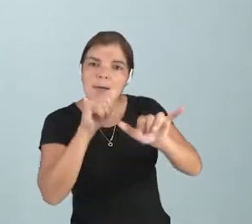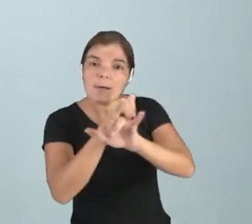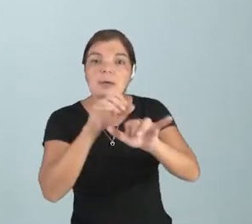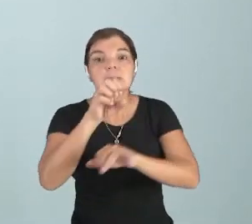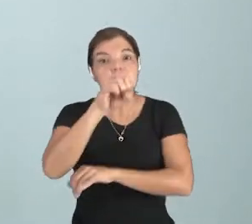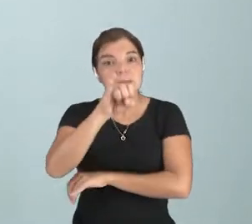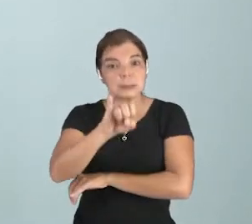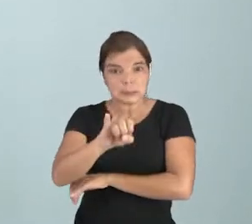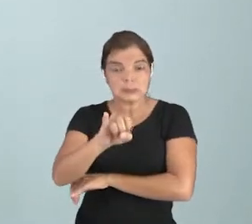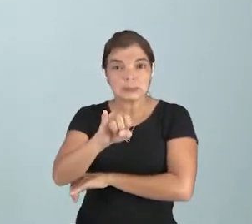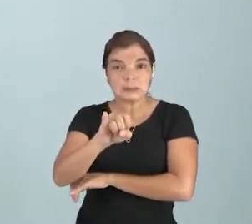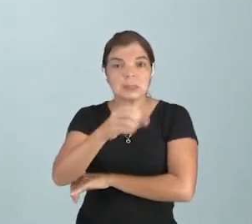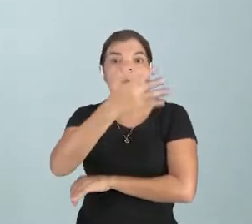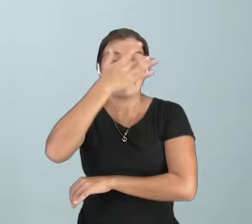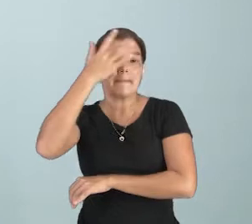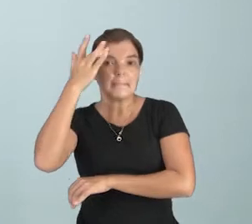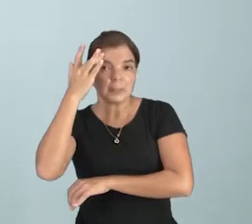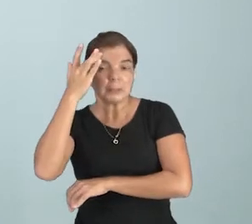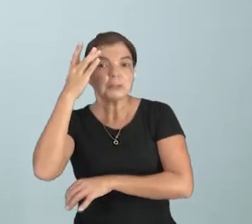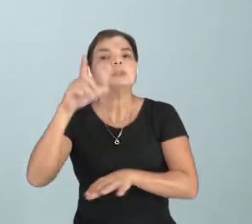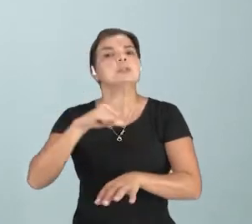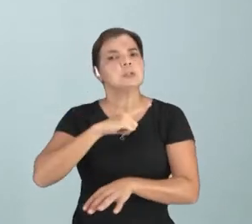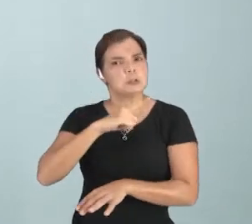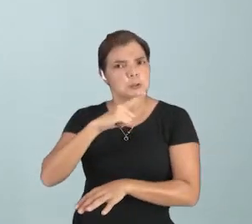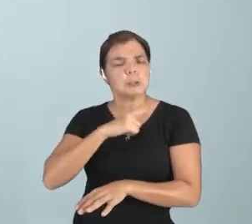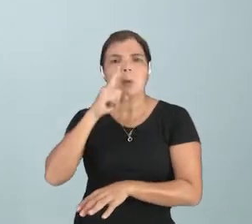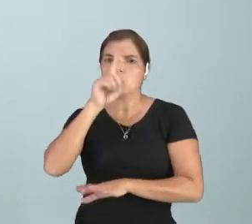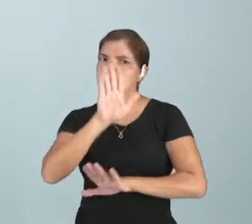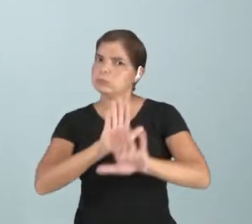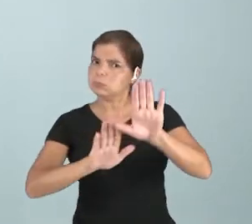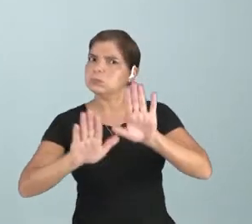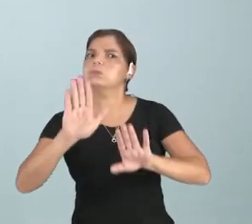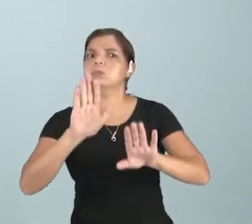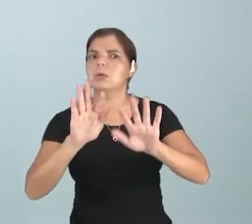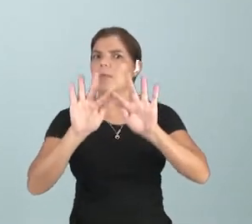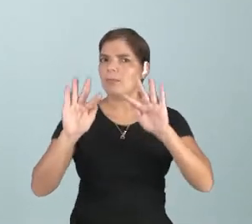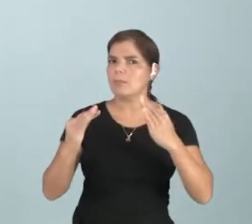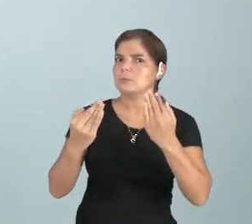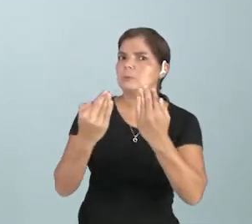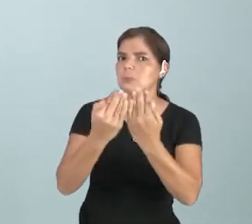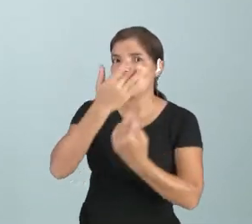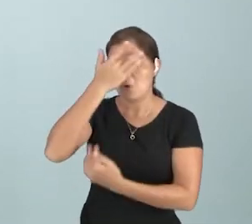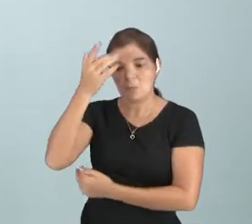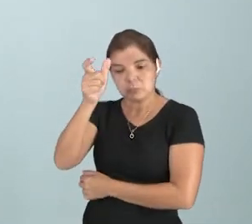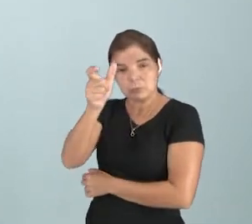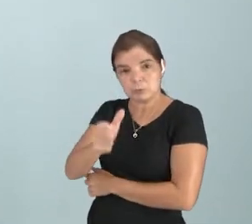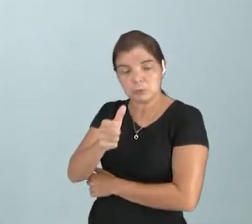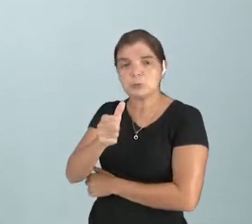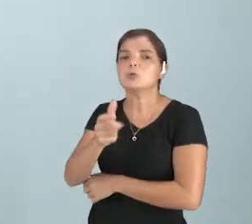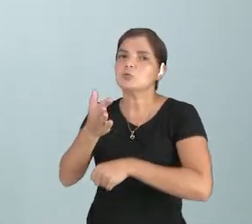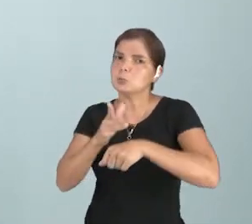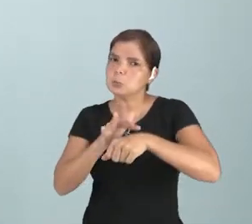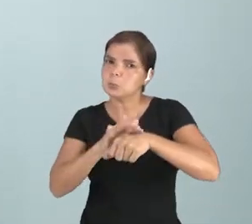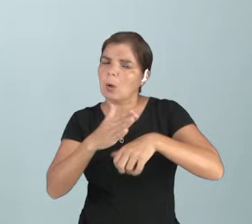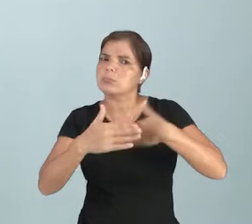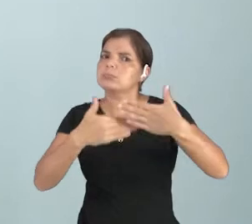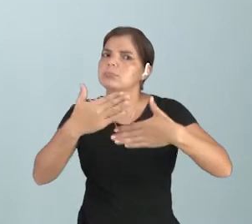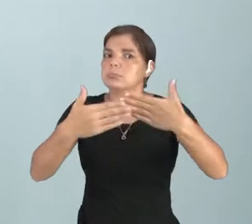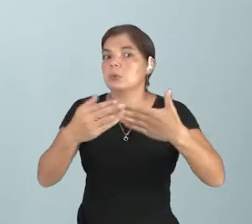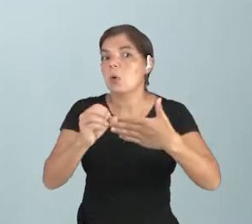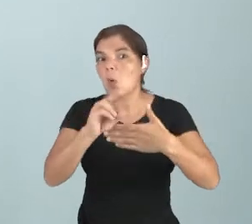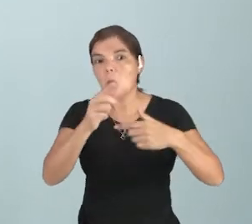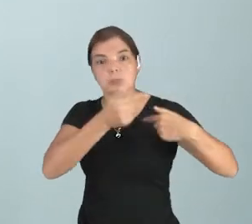se tem alguma associação, né, de ocorrência ou risco dessa família ou desse indivíduo desenvolver alguma doença genética